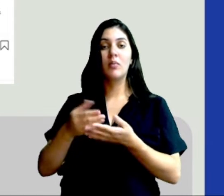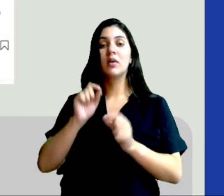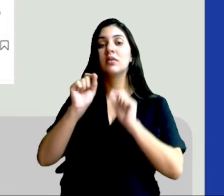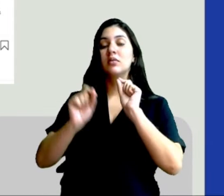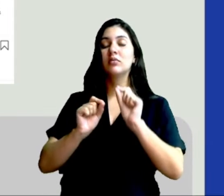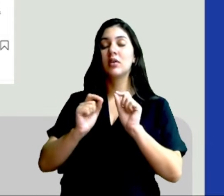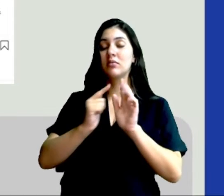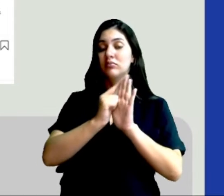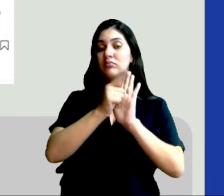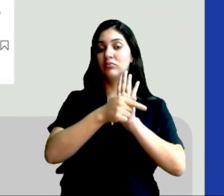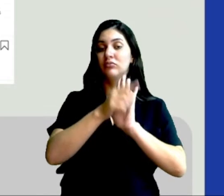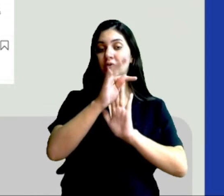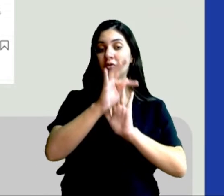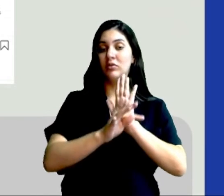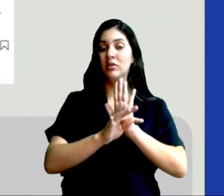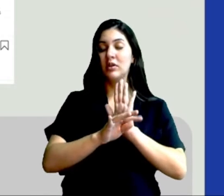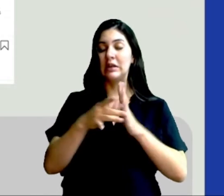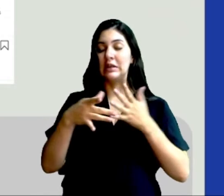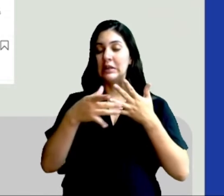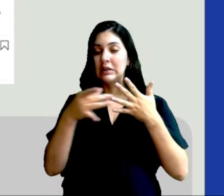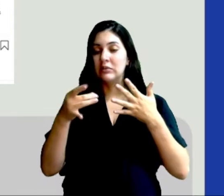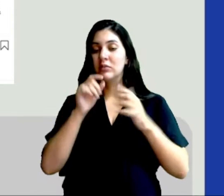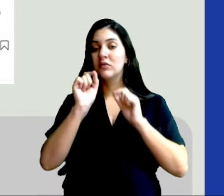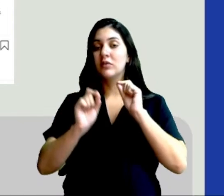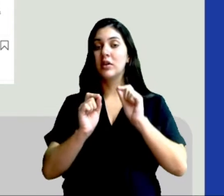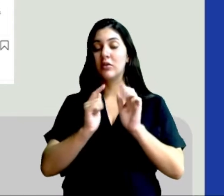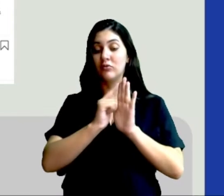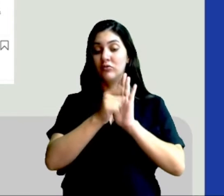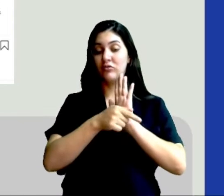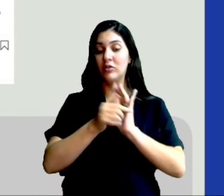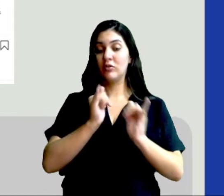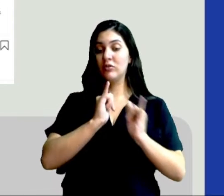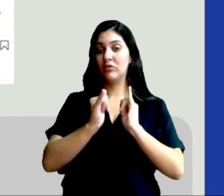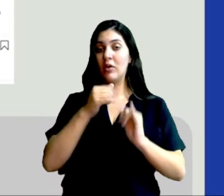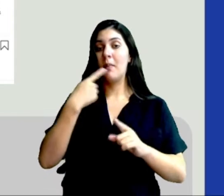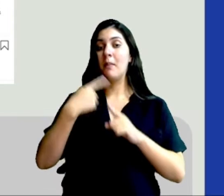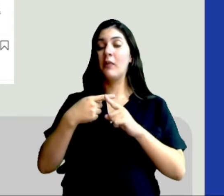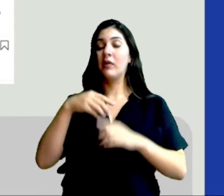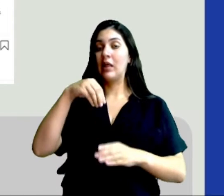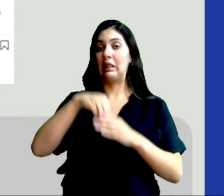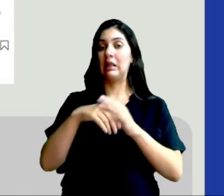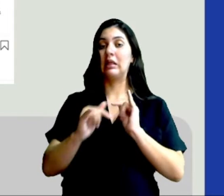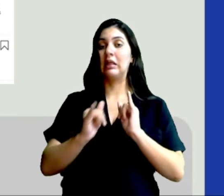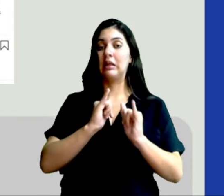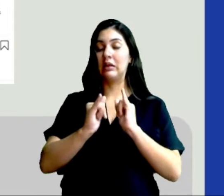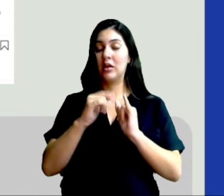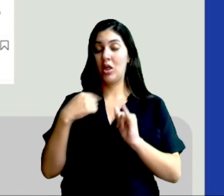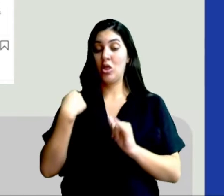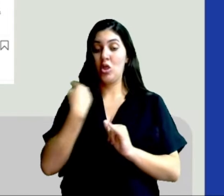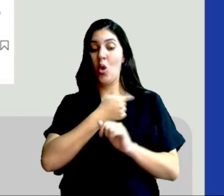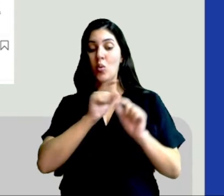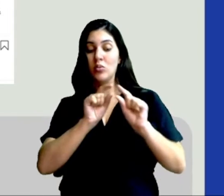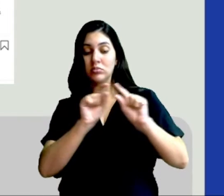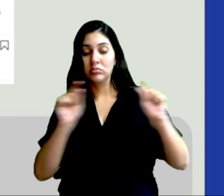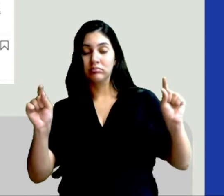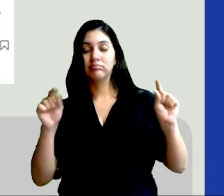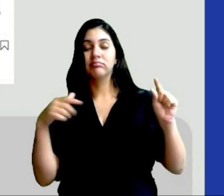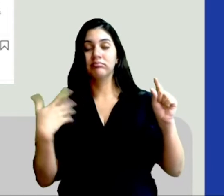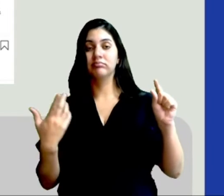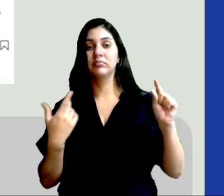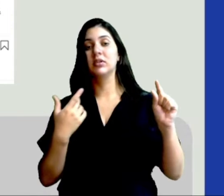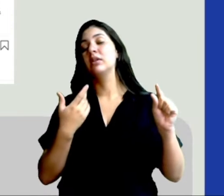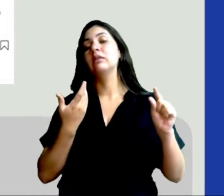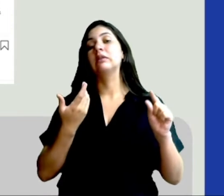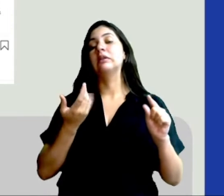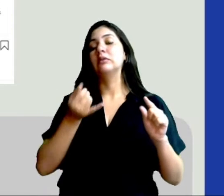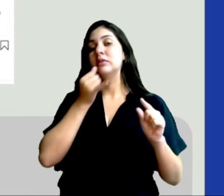gênero textual, mais especificamente aí um gênero digital, porque está na internet. E a nossa legenda, quando a gente coloca uma legenda, né, que